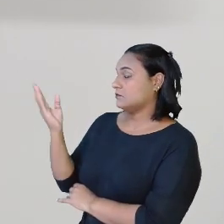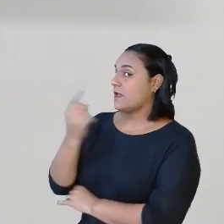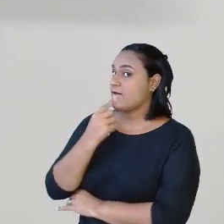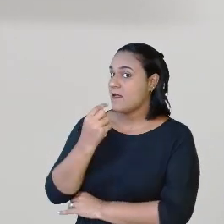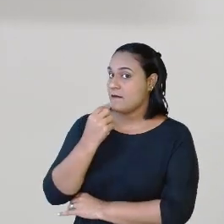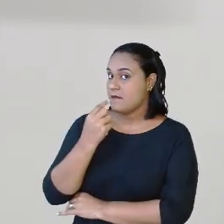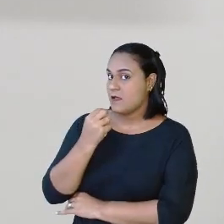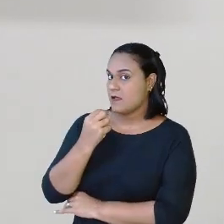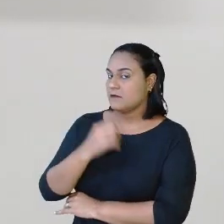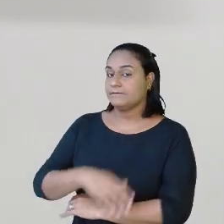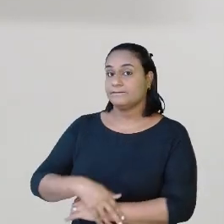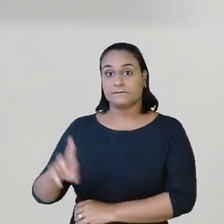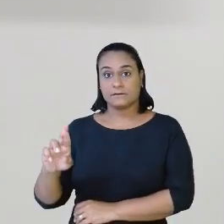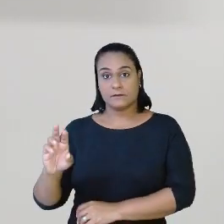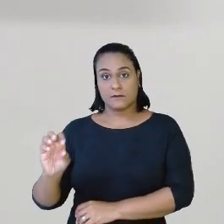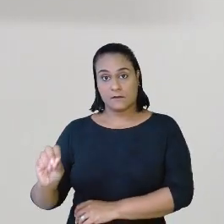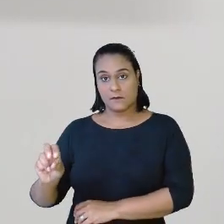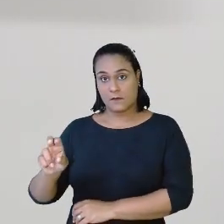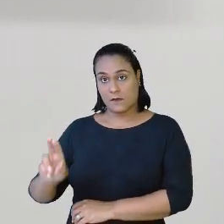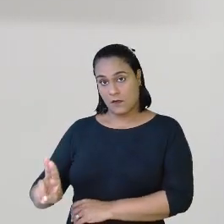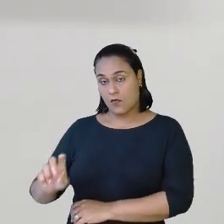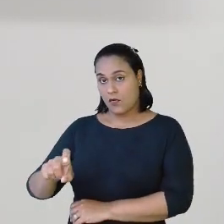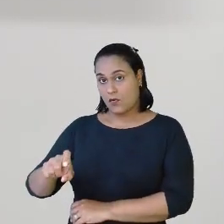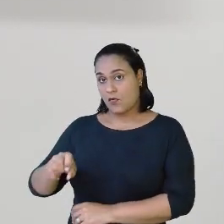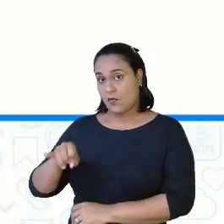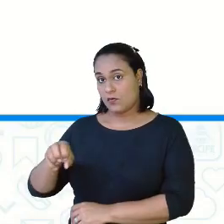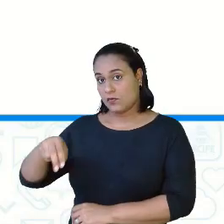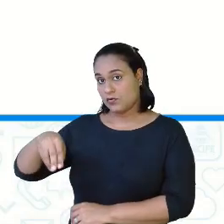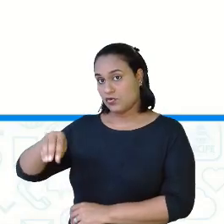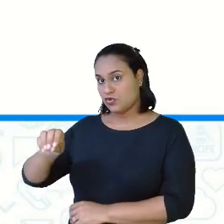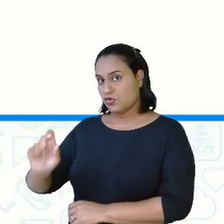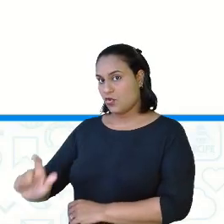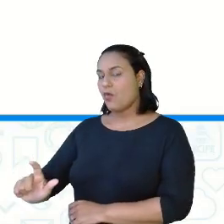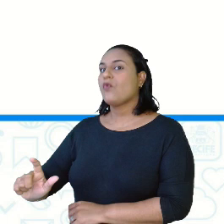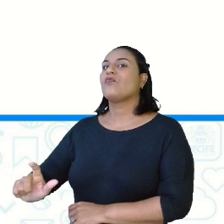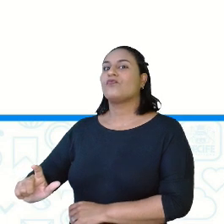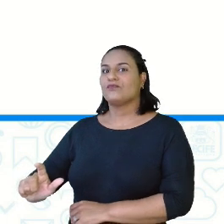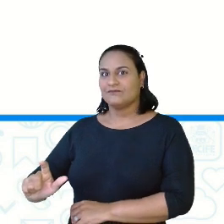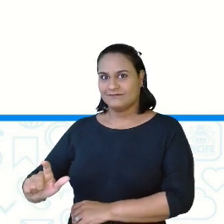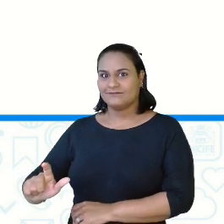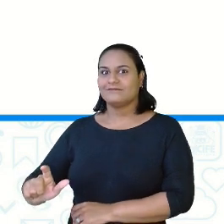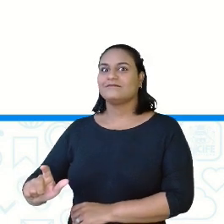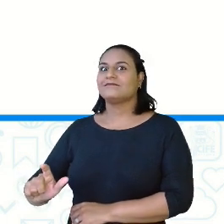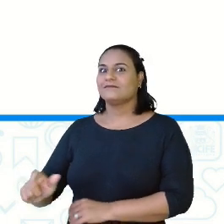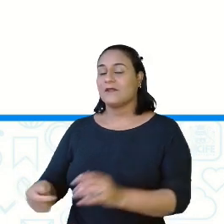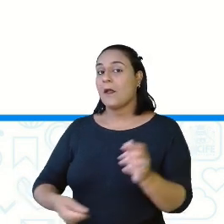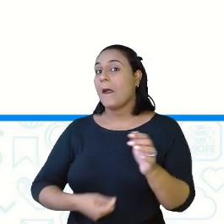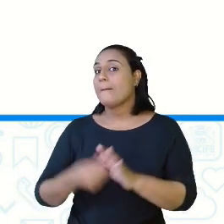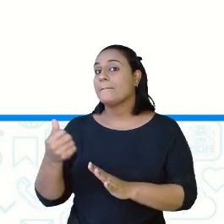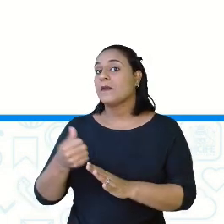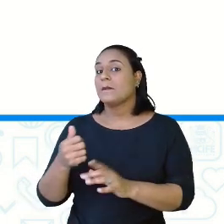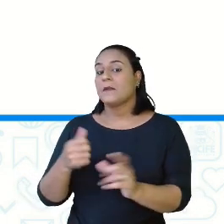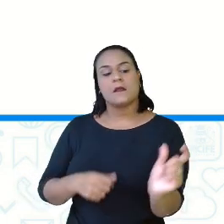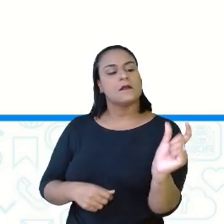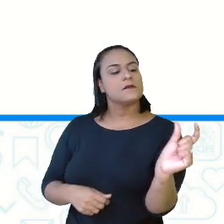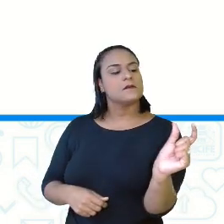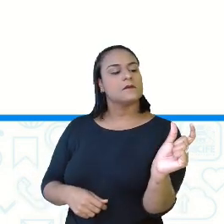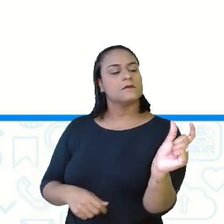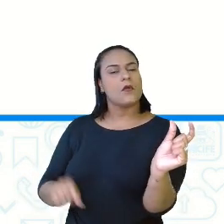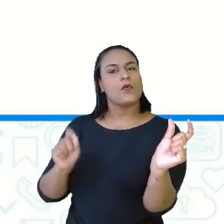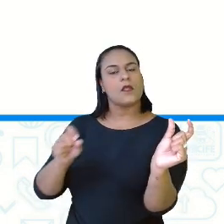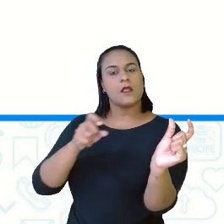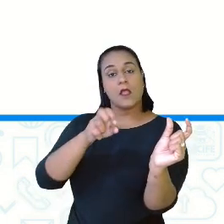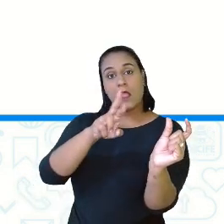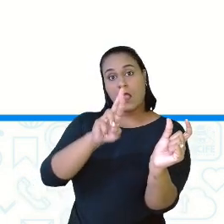rouxinol. Rouxinol. Observe que a primeira sílaba da palavra rouxinol é rou. Rou.